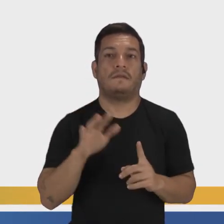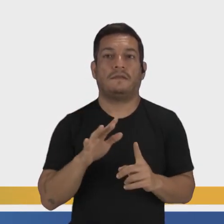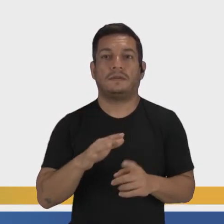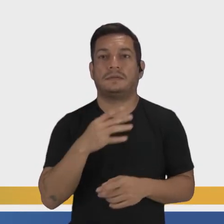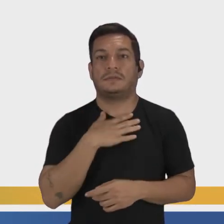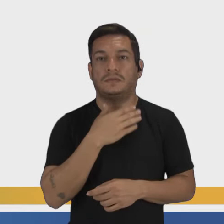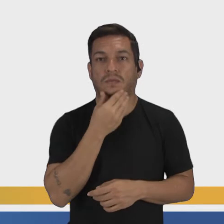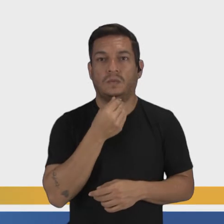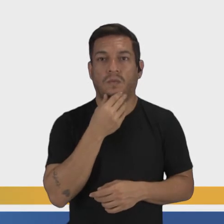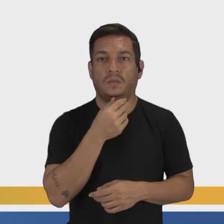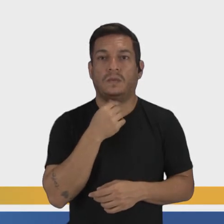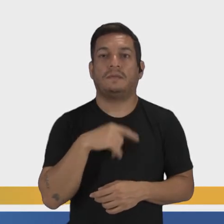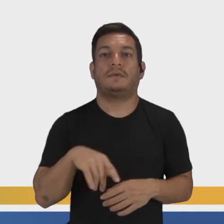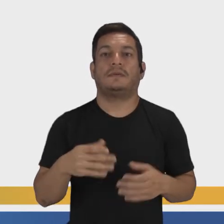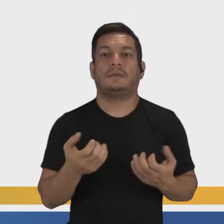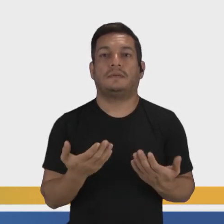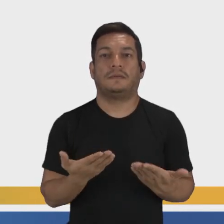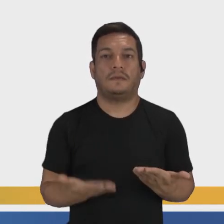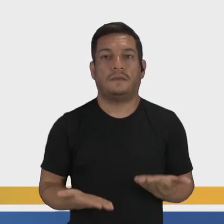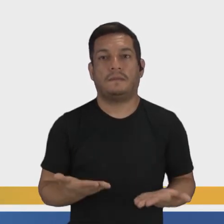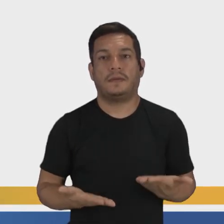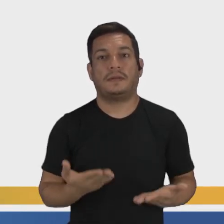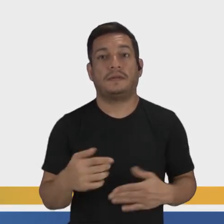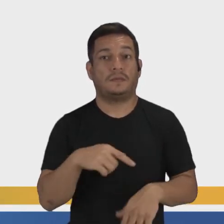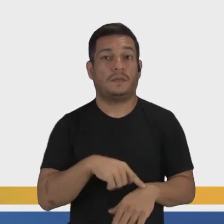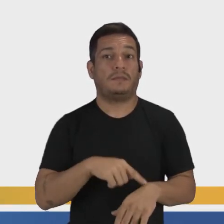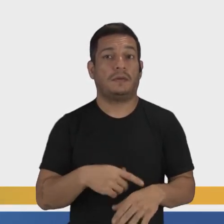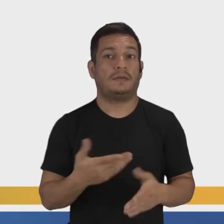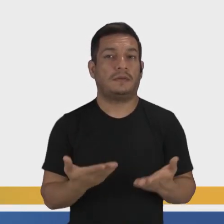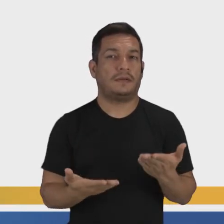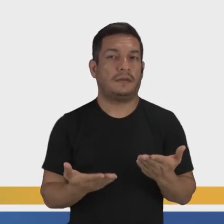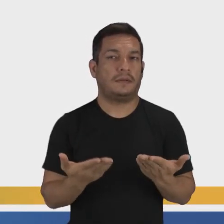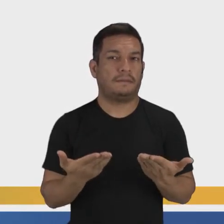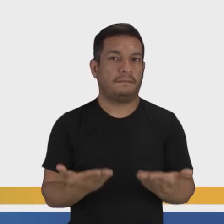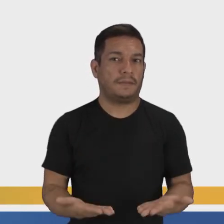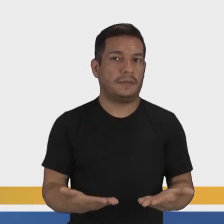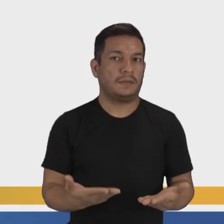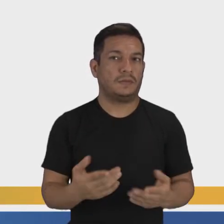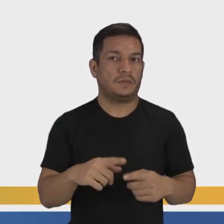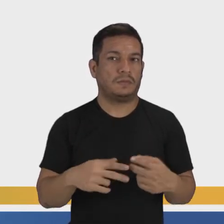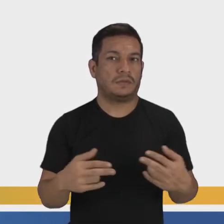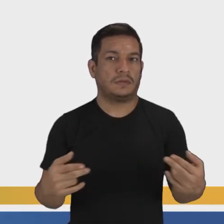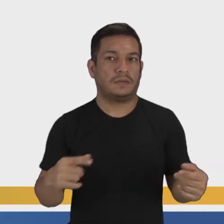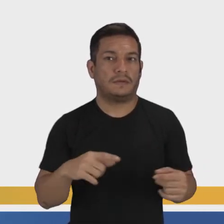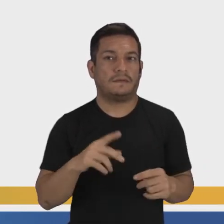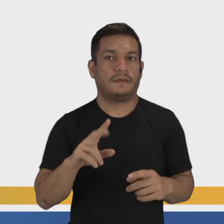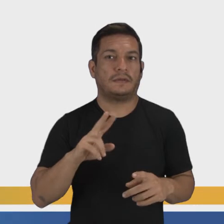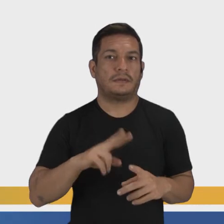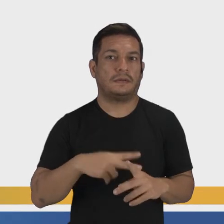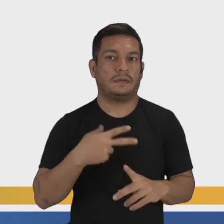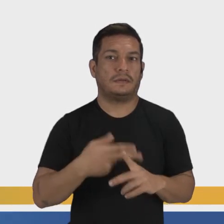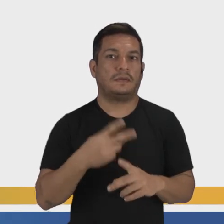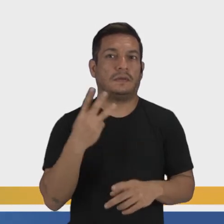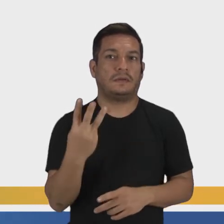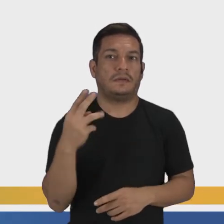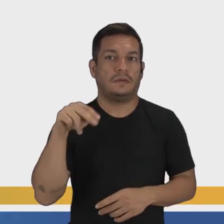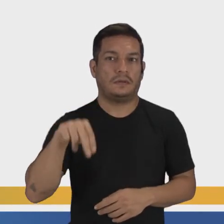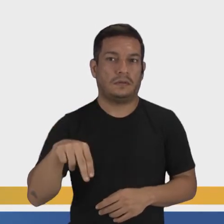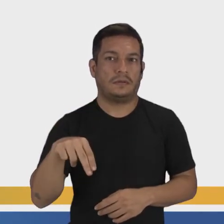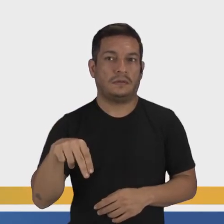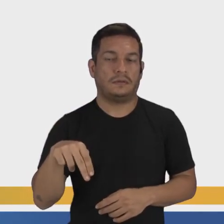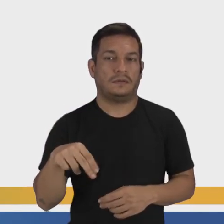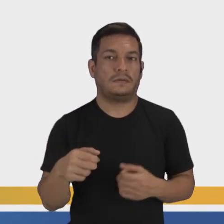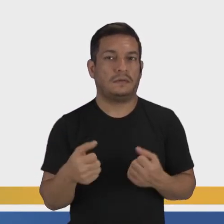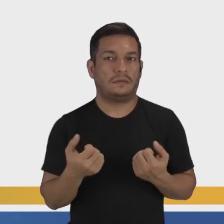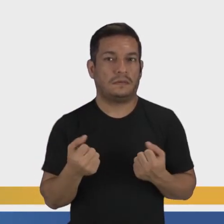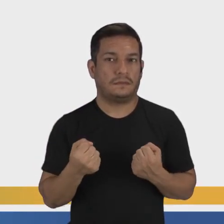do comerciante na balança no momento da medida do produto fez um acréscimo de 3 newton à sua